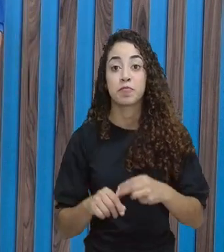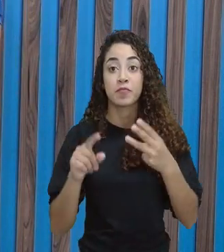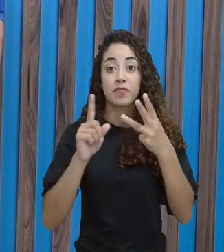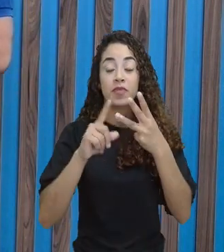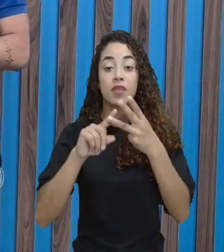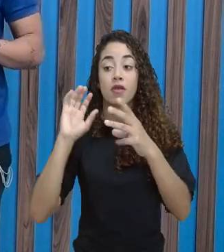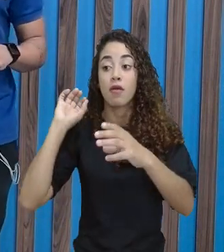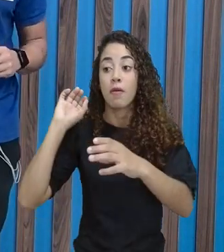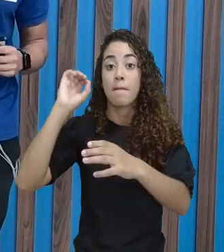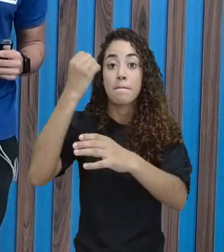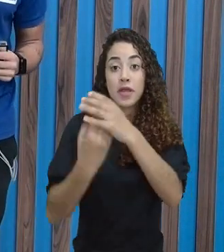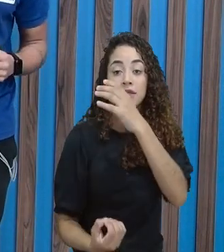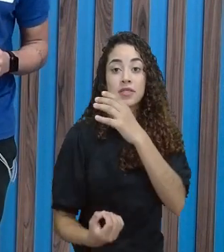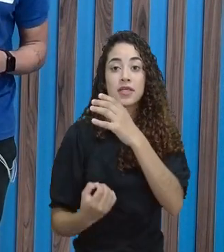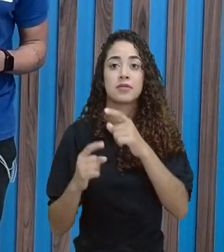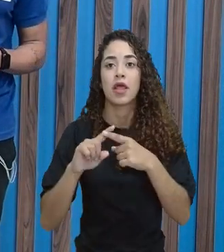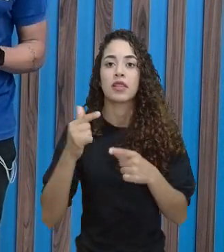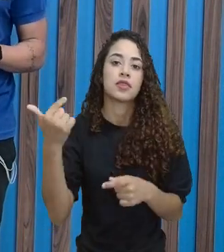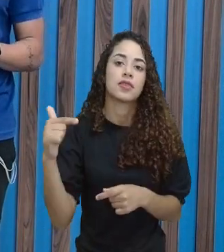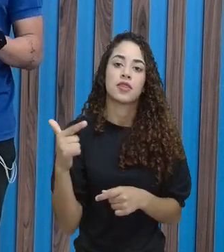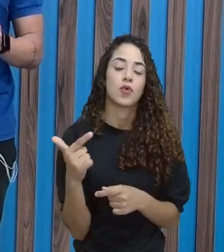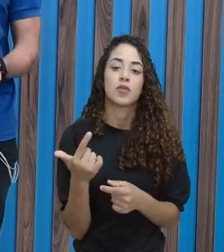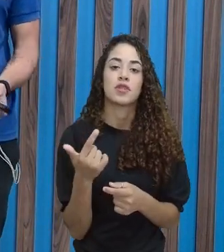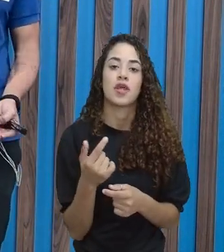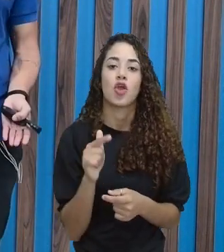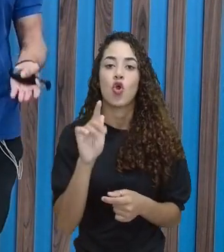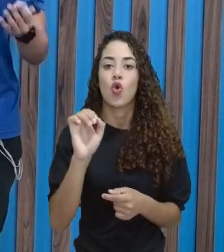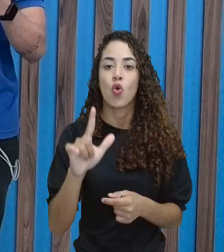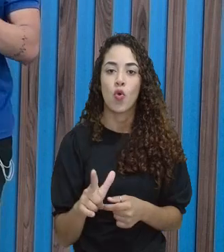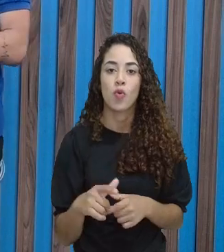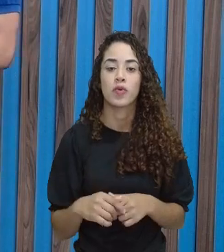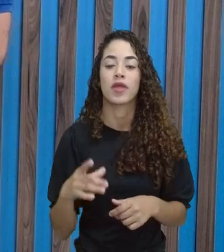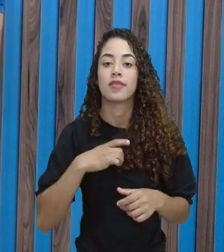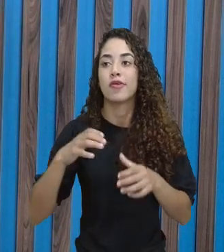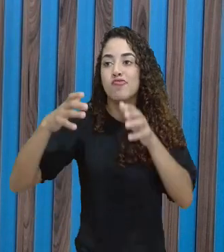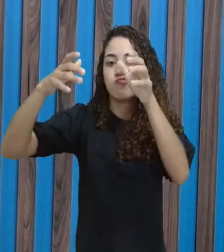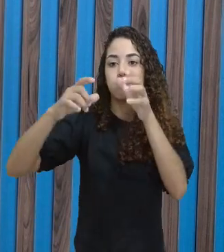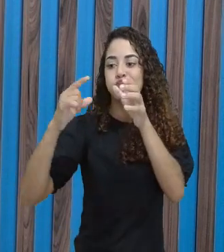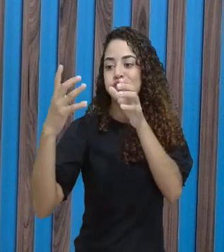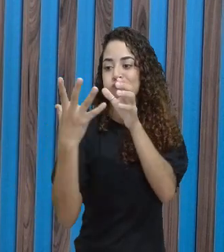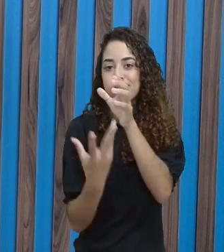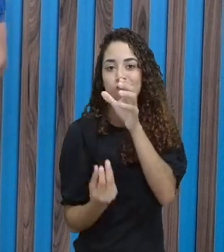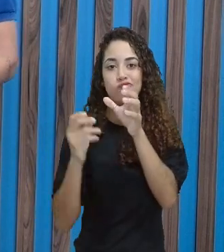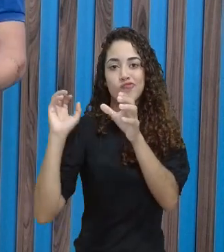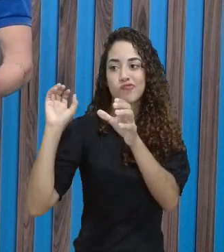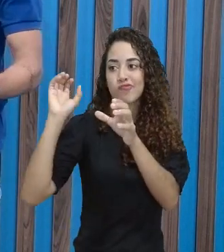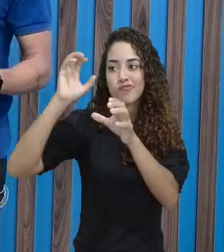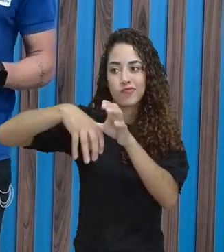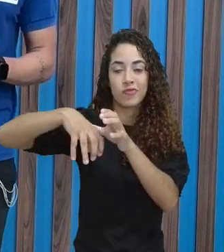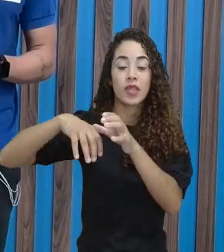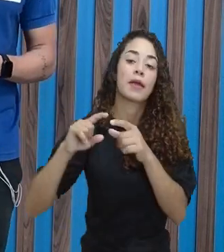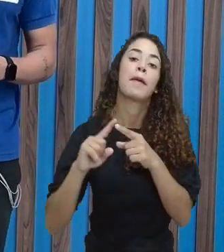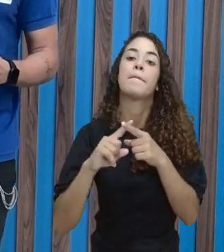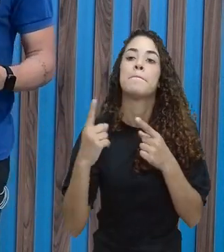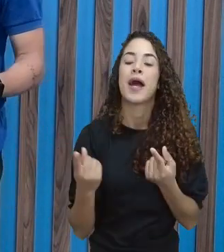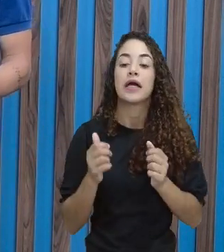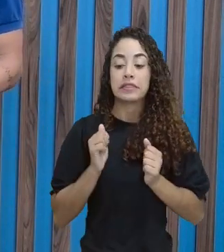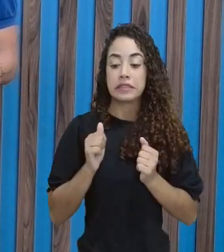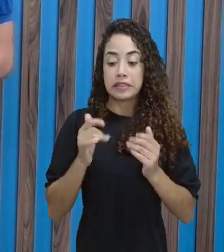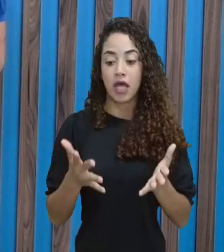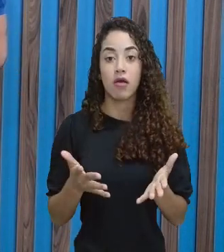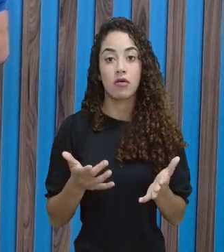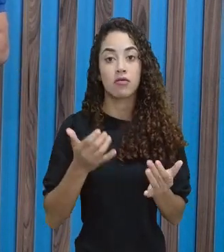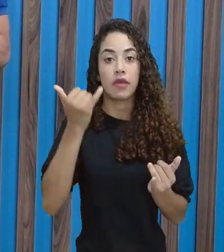basquete também, mas não tem gol, né? No caso, no basquete, a gente tem a cesta. Mas o ato não é o